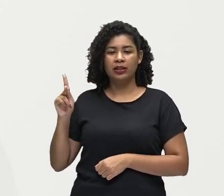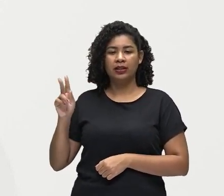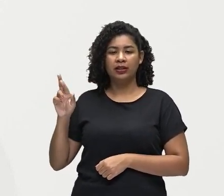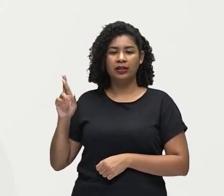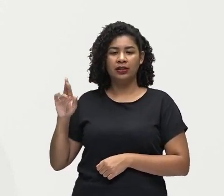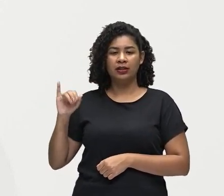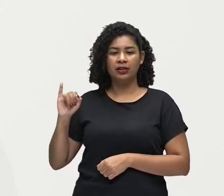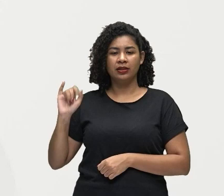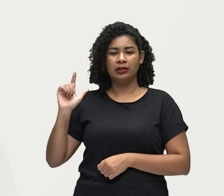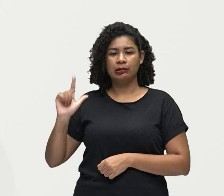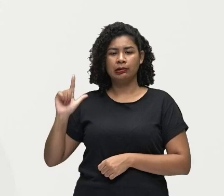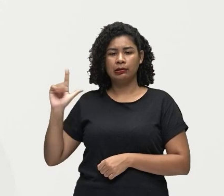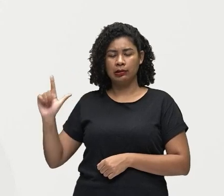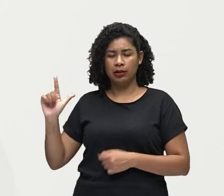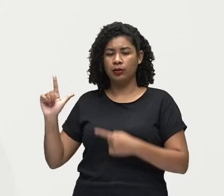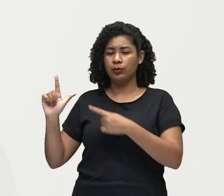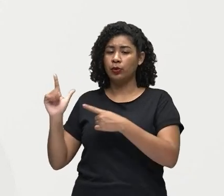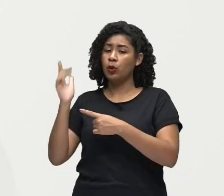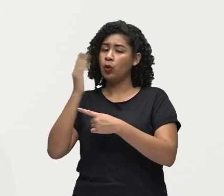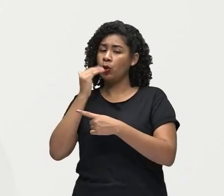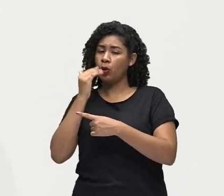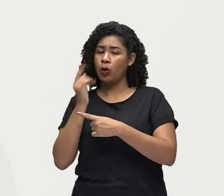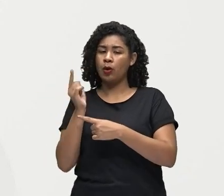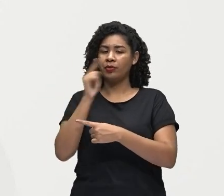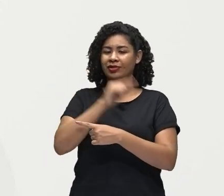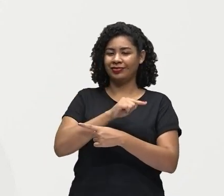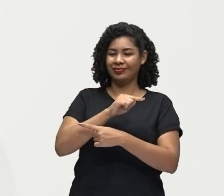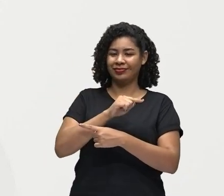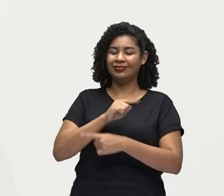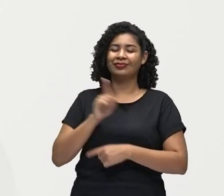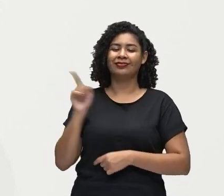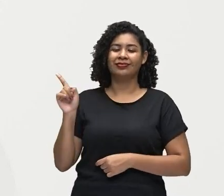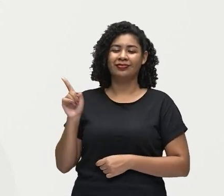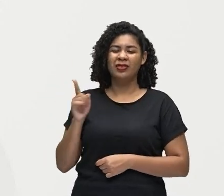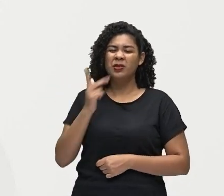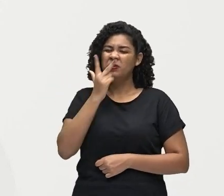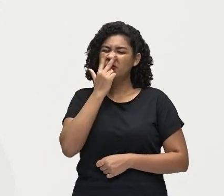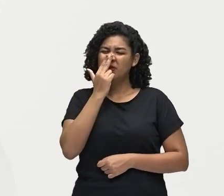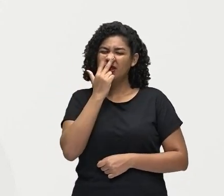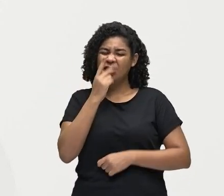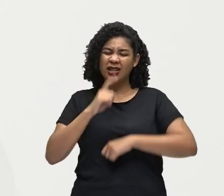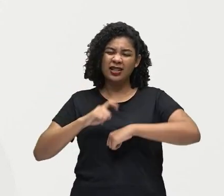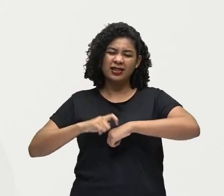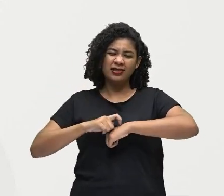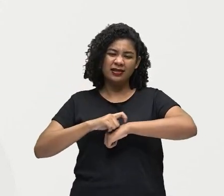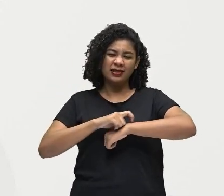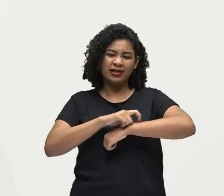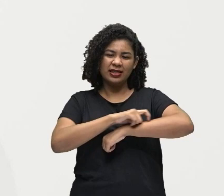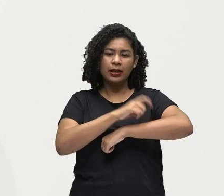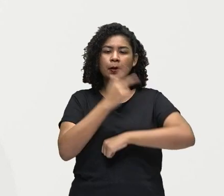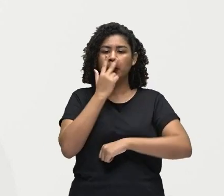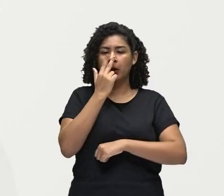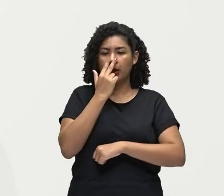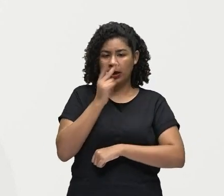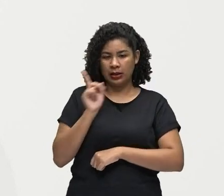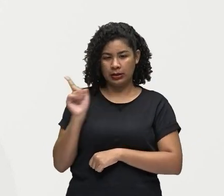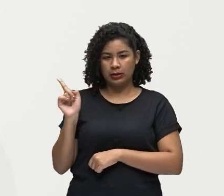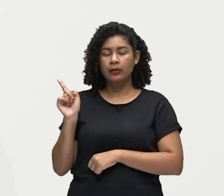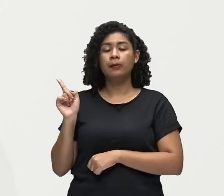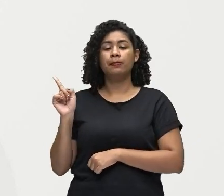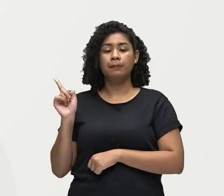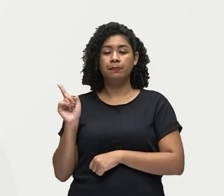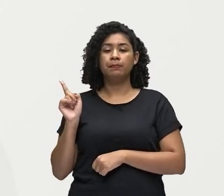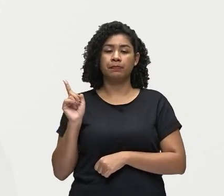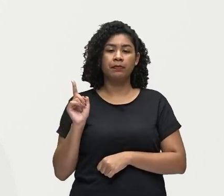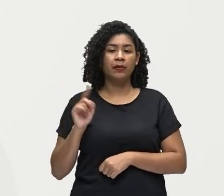um pequeno crustáceo, né, como se fosse um pequeno camarãozinho ali, presente também nas águas. Esse crio, ele serve